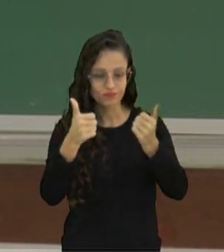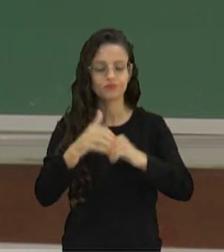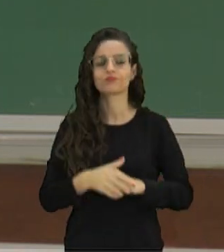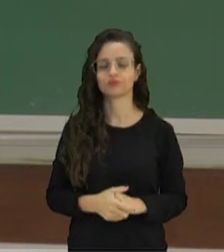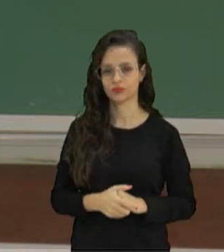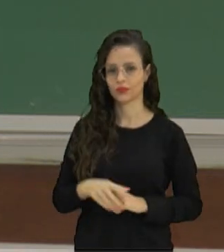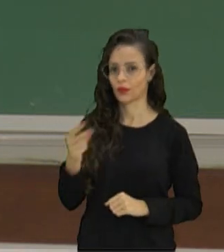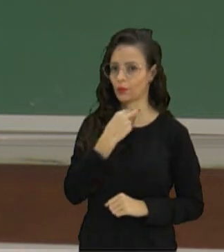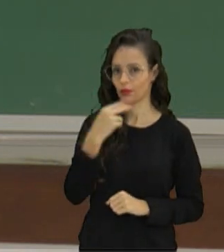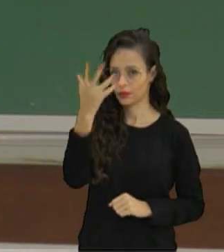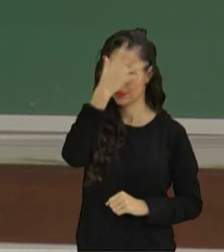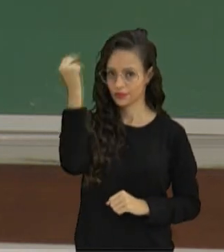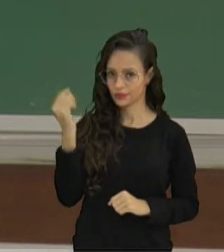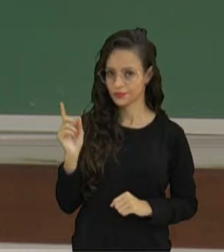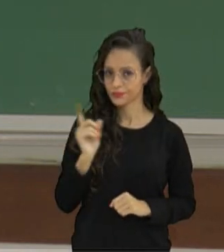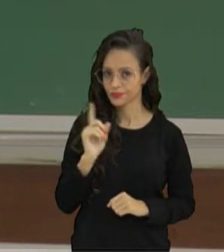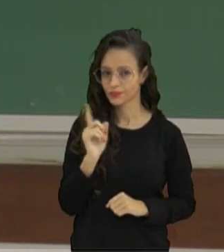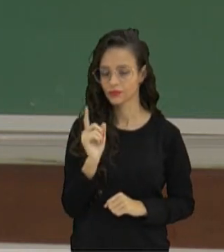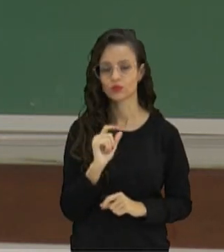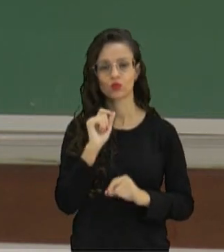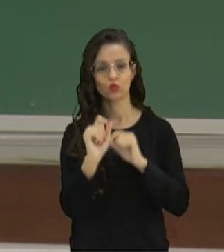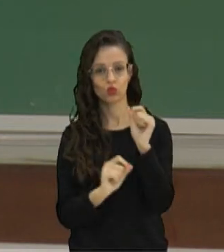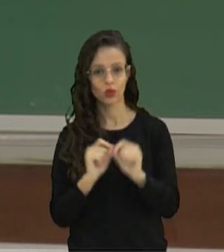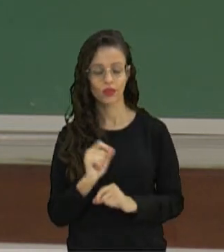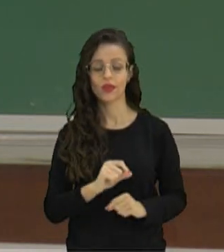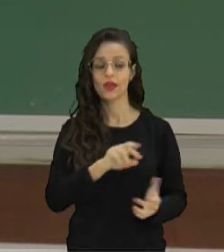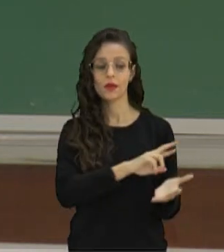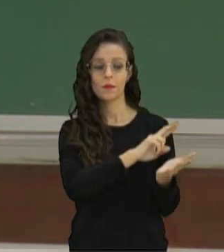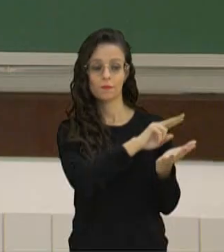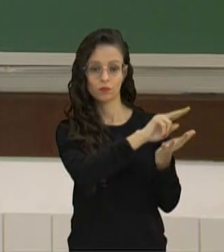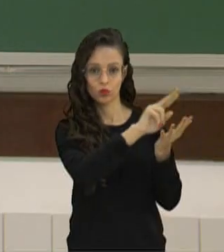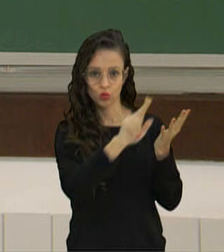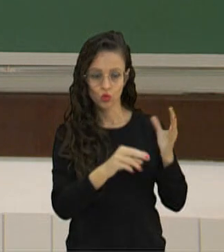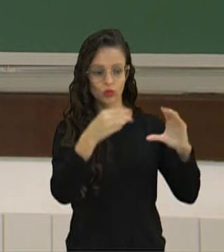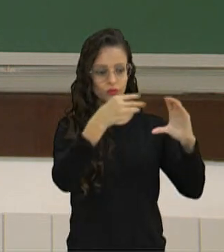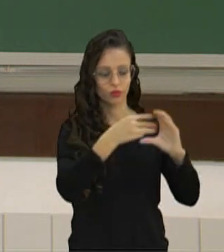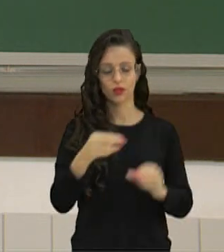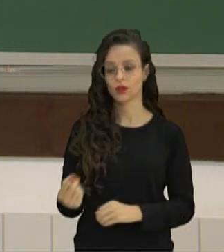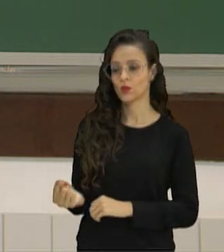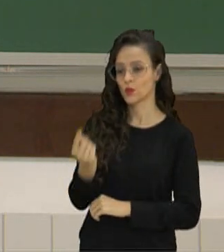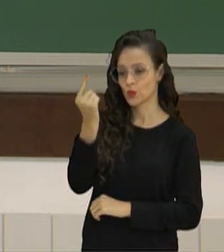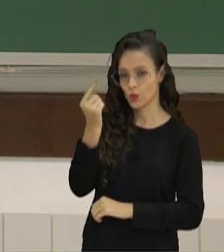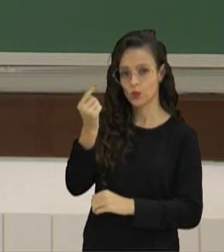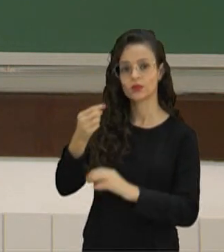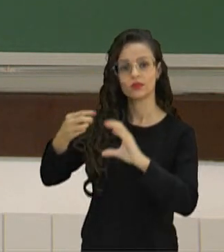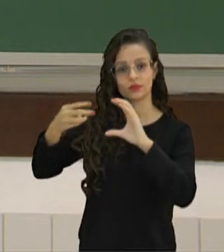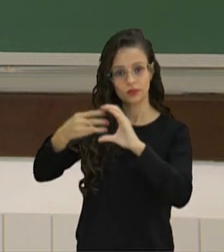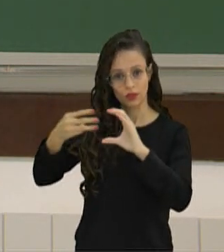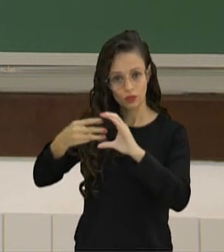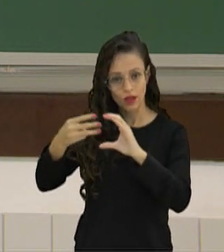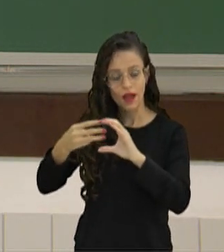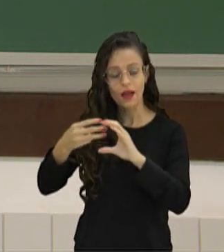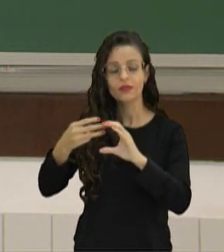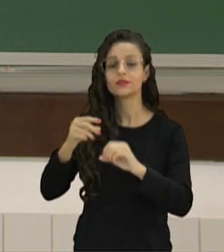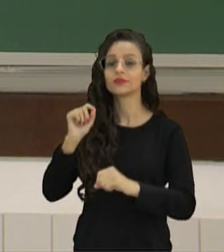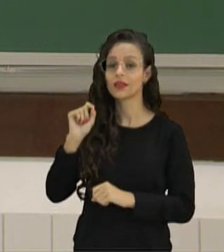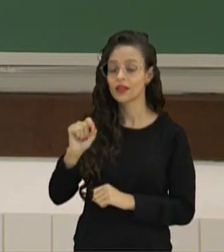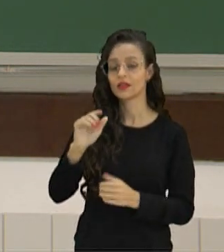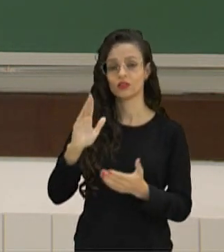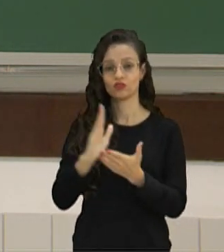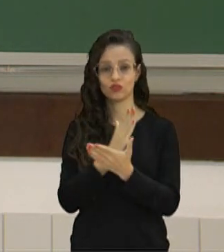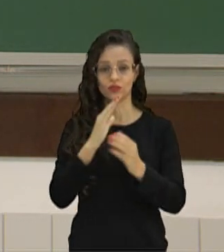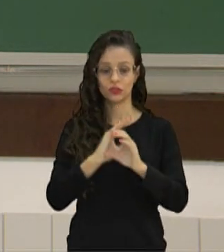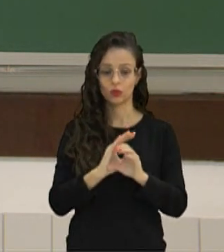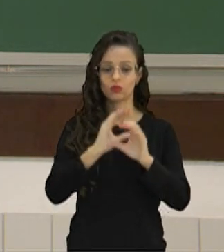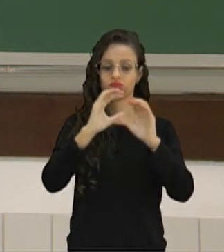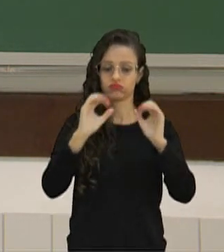Então, não podemos esquecer, dentre os seres pluri- e unicelulares, eucarióticos, a divisão celular vai